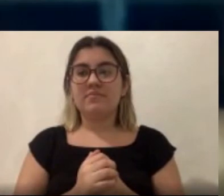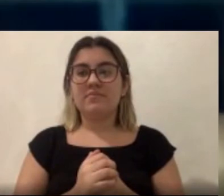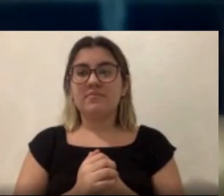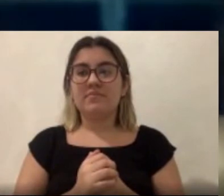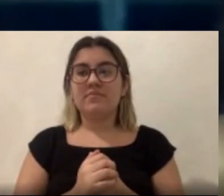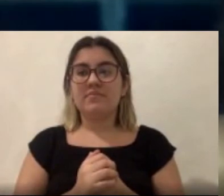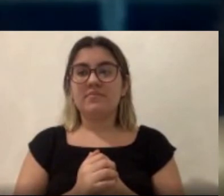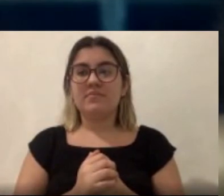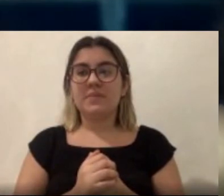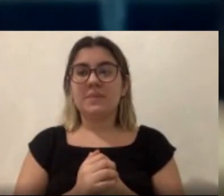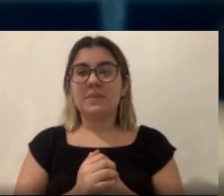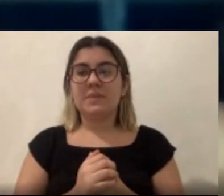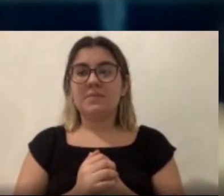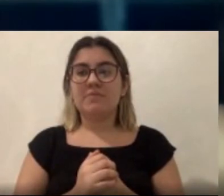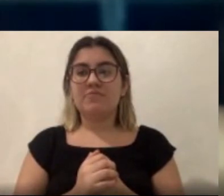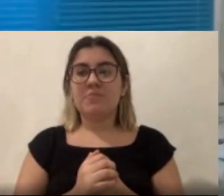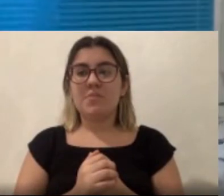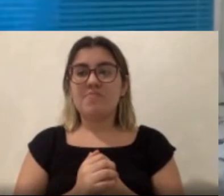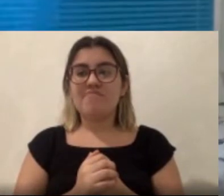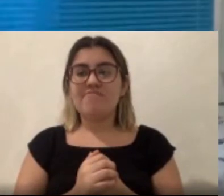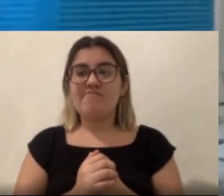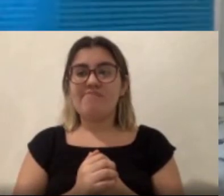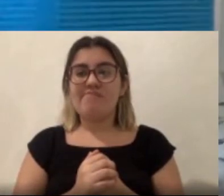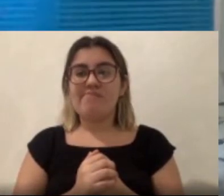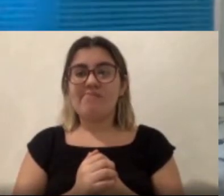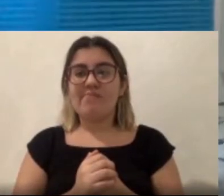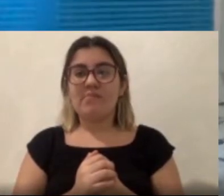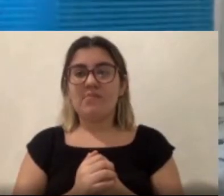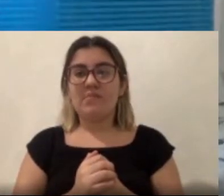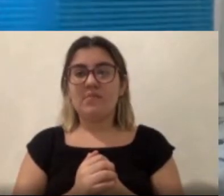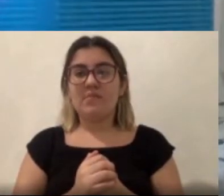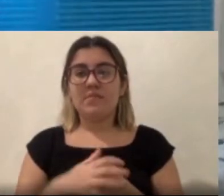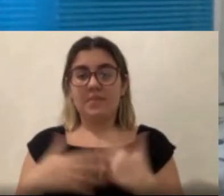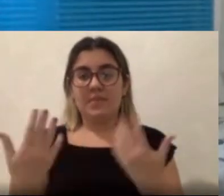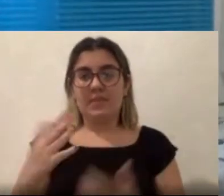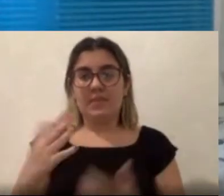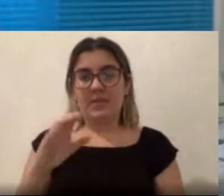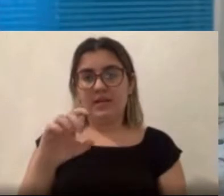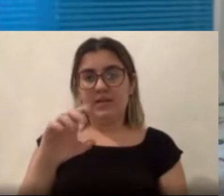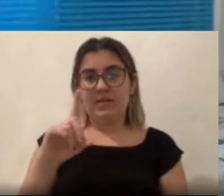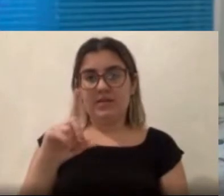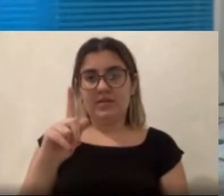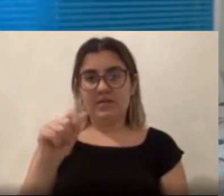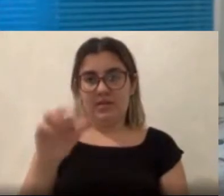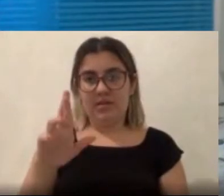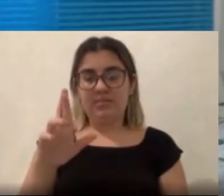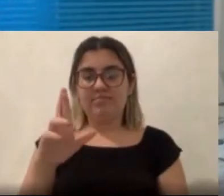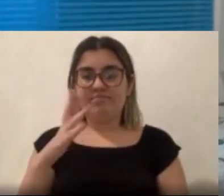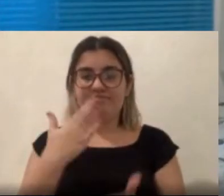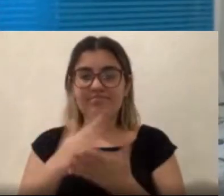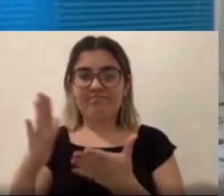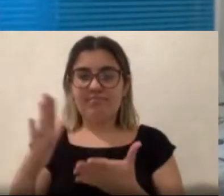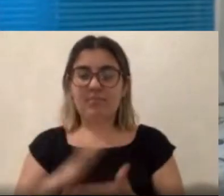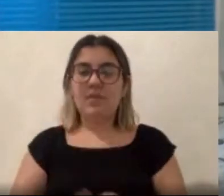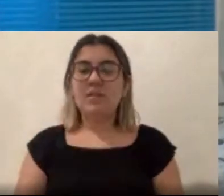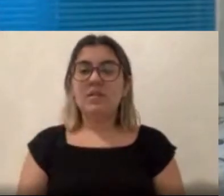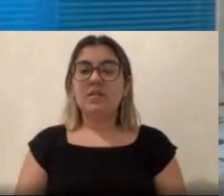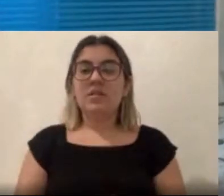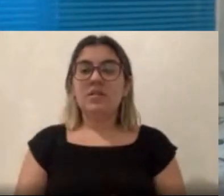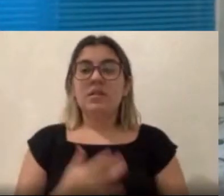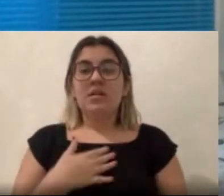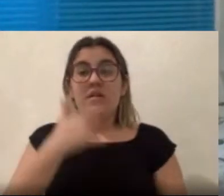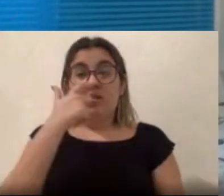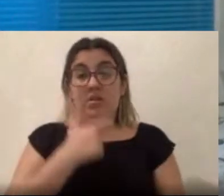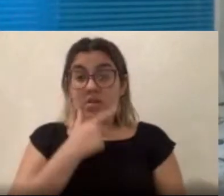O que você preferir? Então, tudo bem. Então, eu vou fazendo, então. Vou fazendo a minha fala. Eu sou um homem